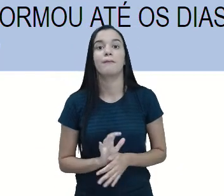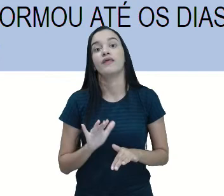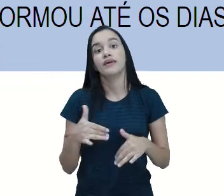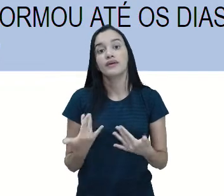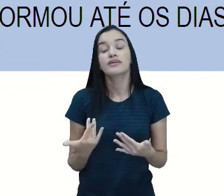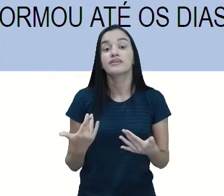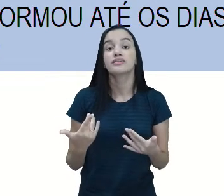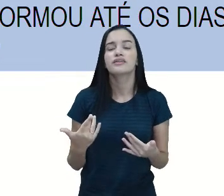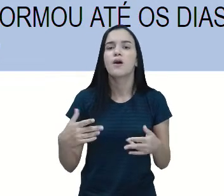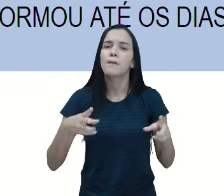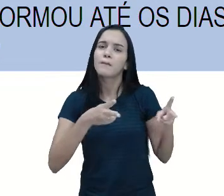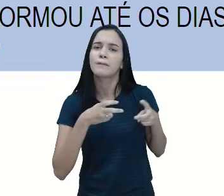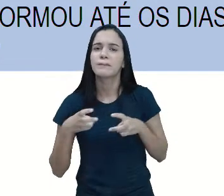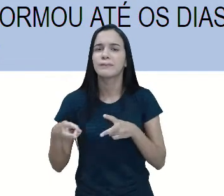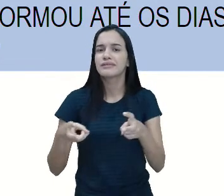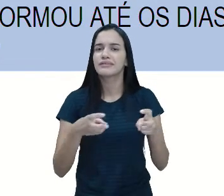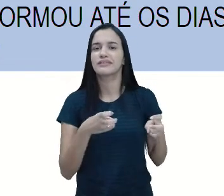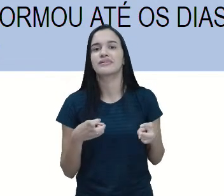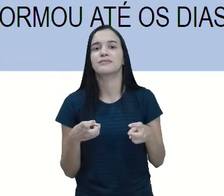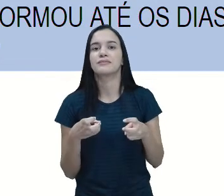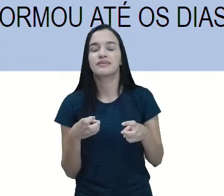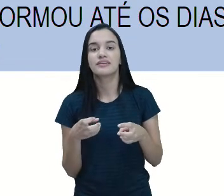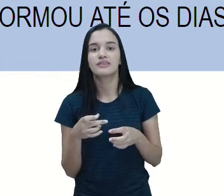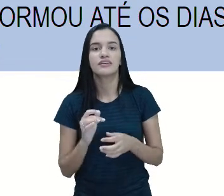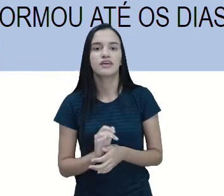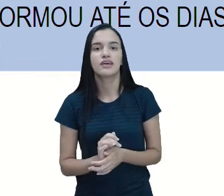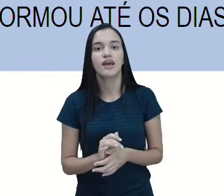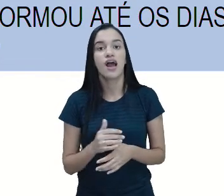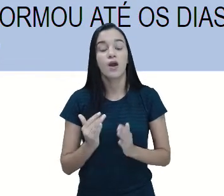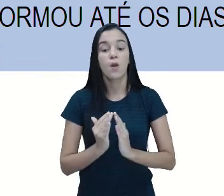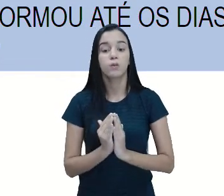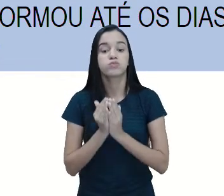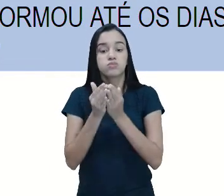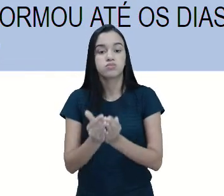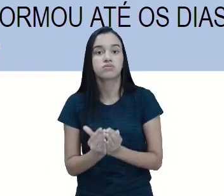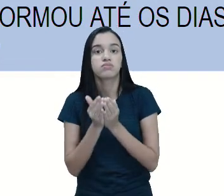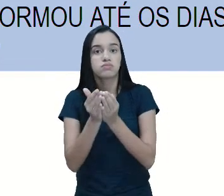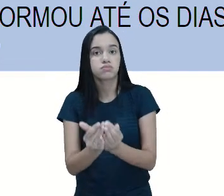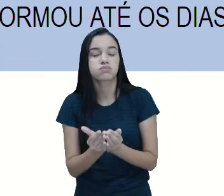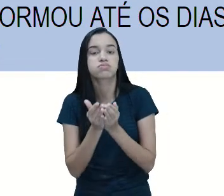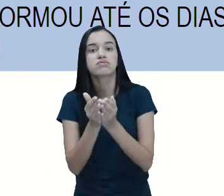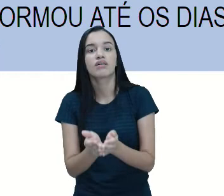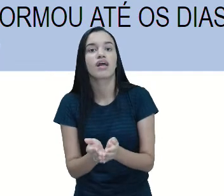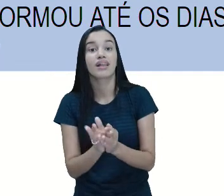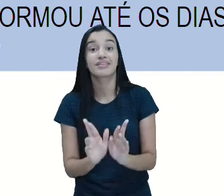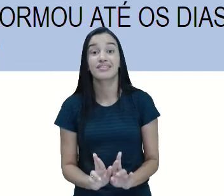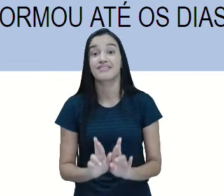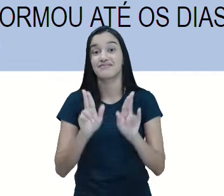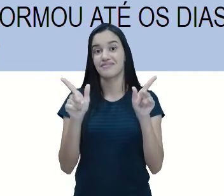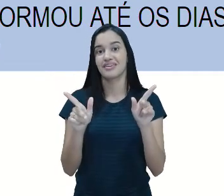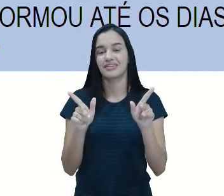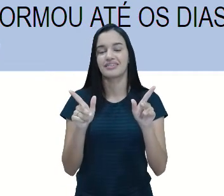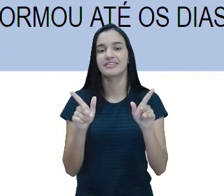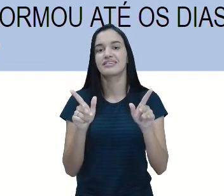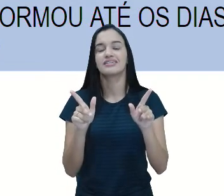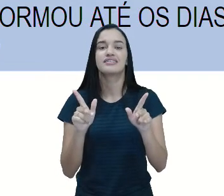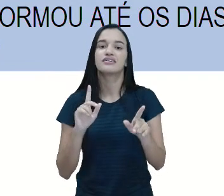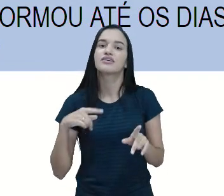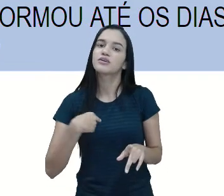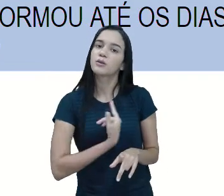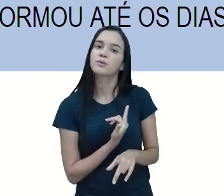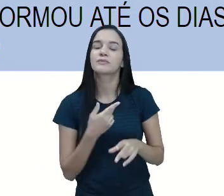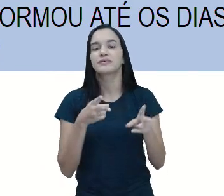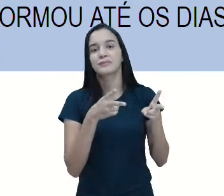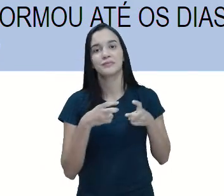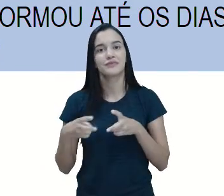Então, pelo que a gente observa, já os navios eram totalmente diferentes do que nós observamos hoje,